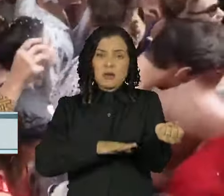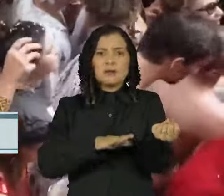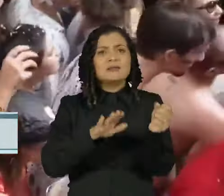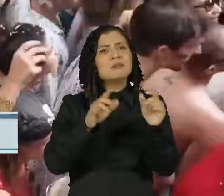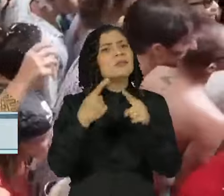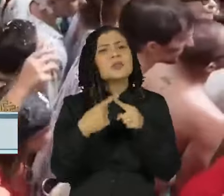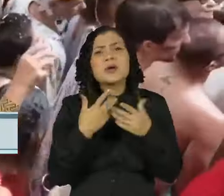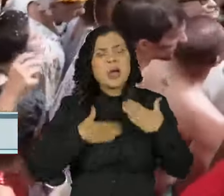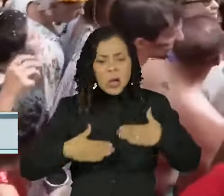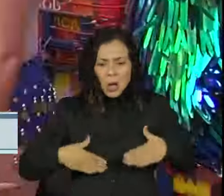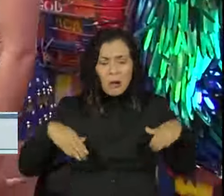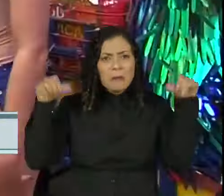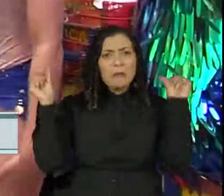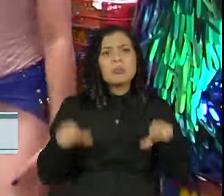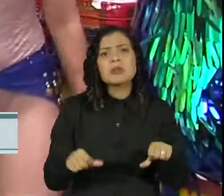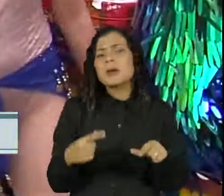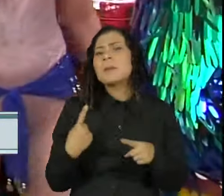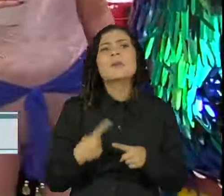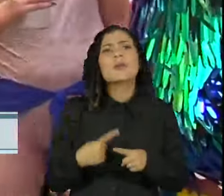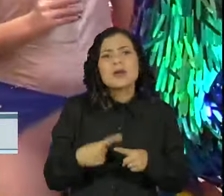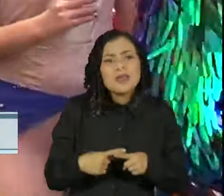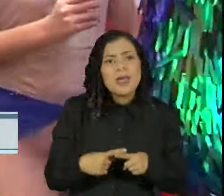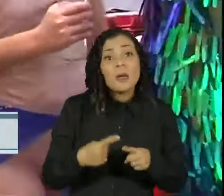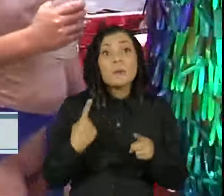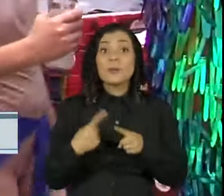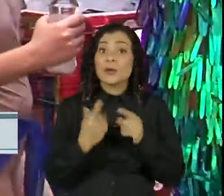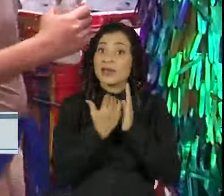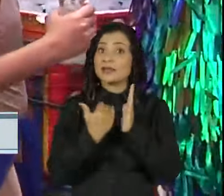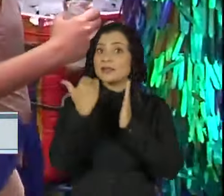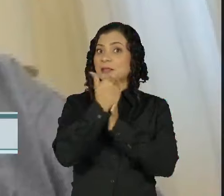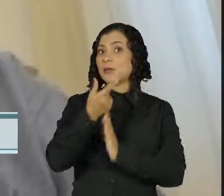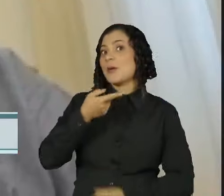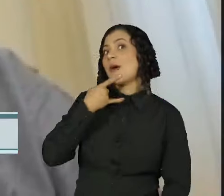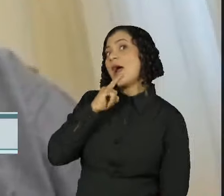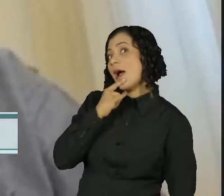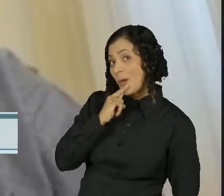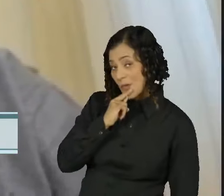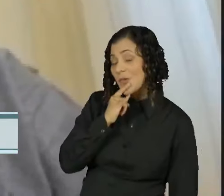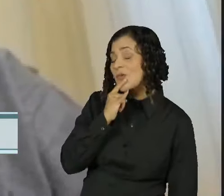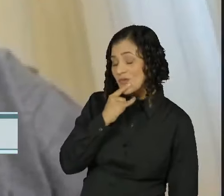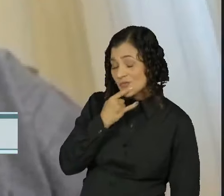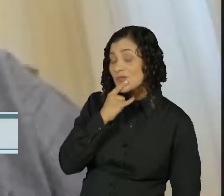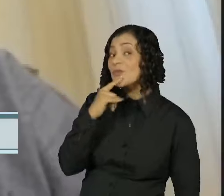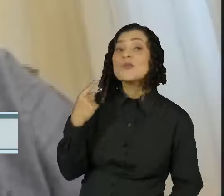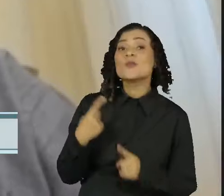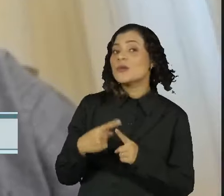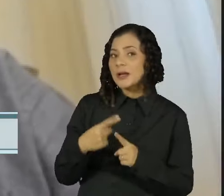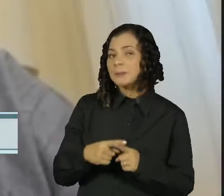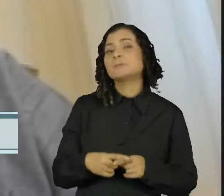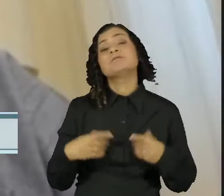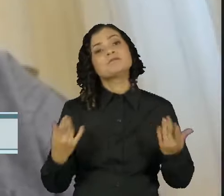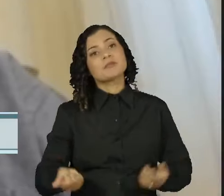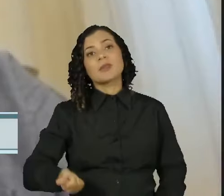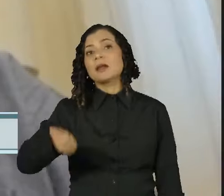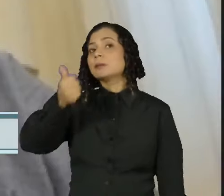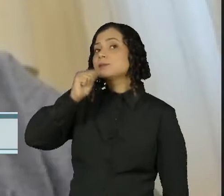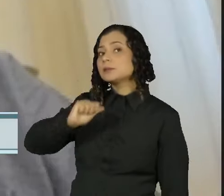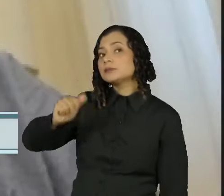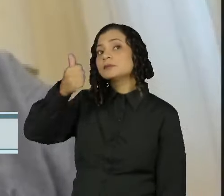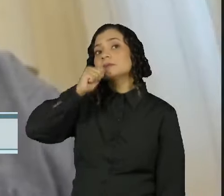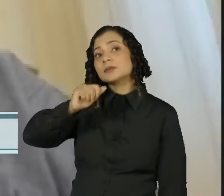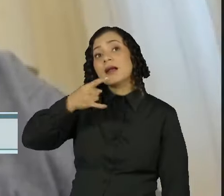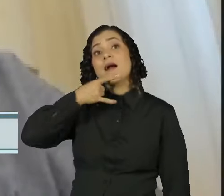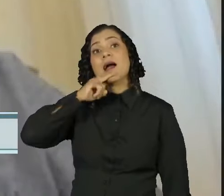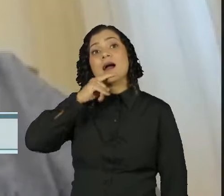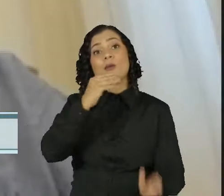o corpo fica nocauteado depois do consumo excessivo do álcool? A ressaca é decorrente da ingesta de uma